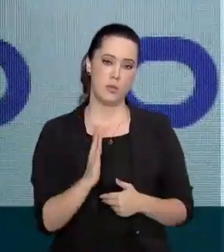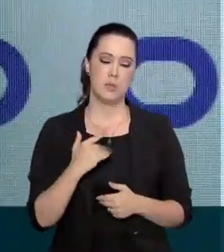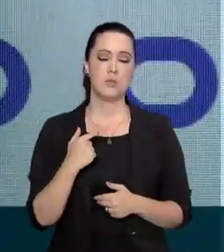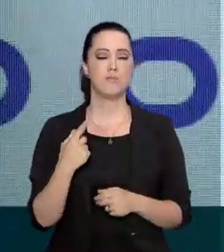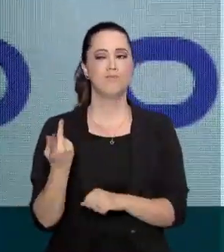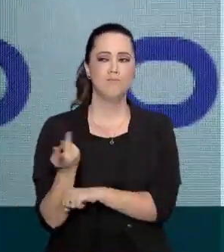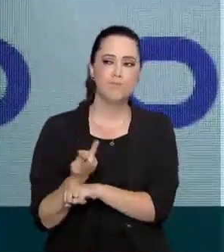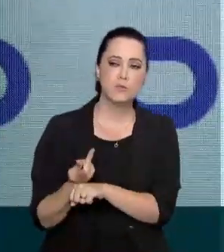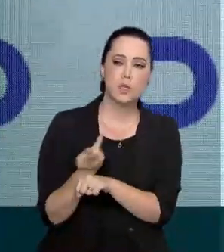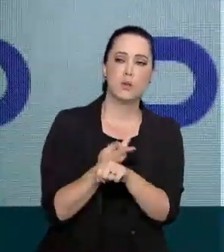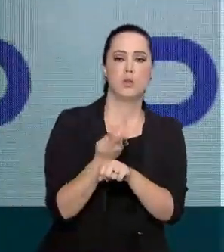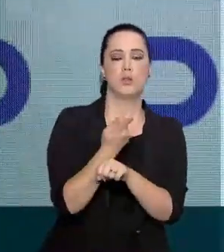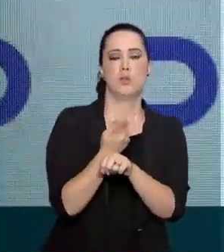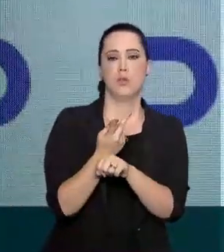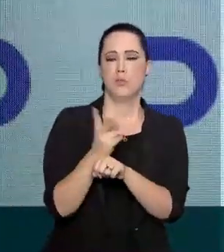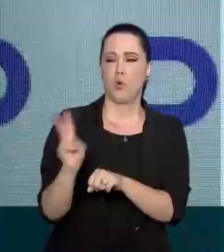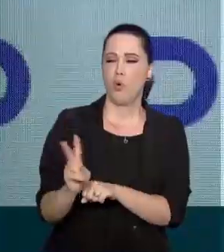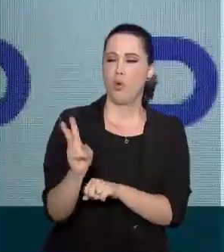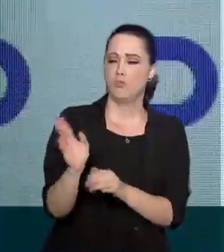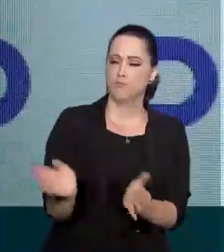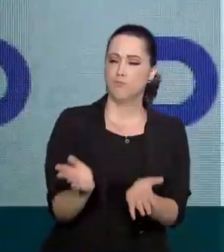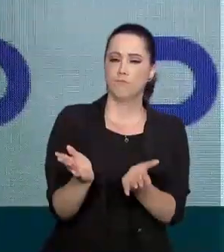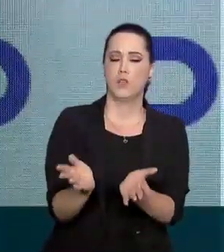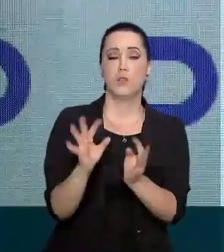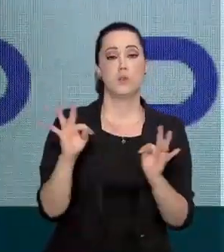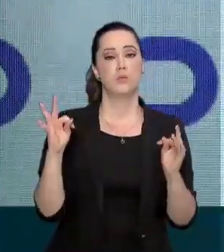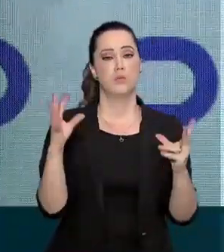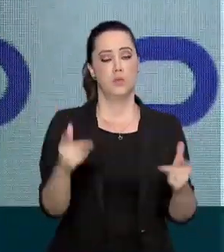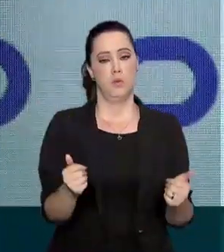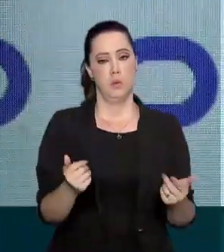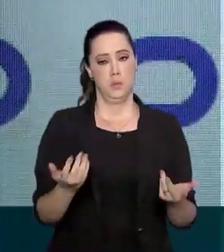procurando valorizar a todos,